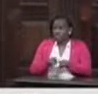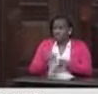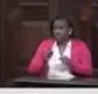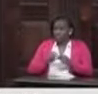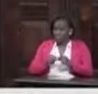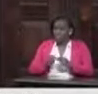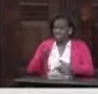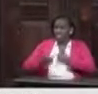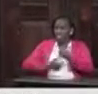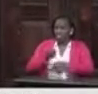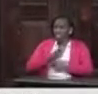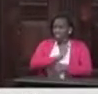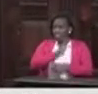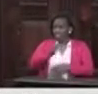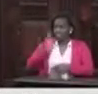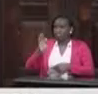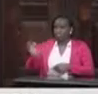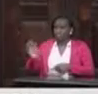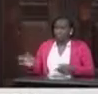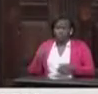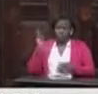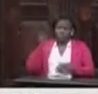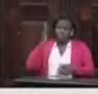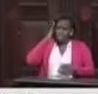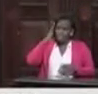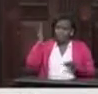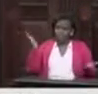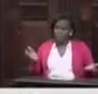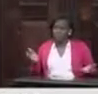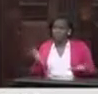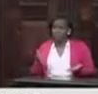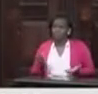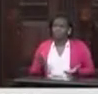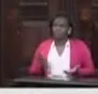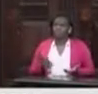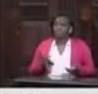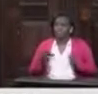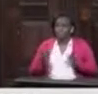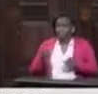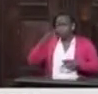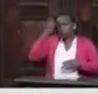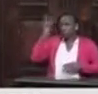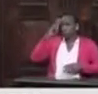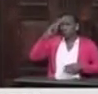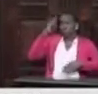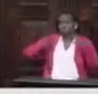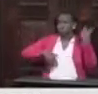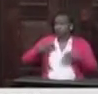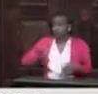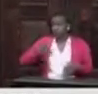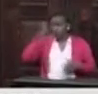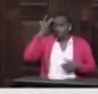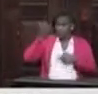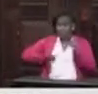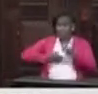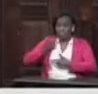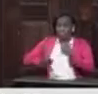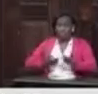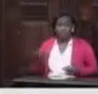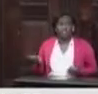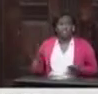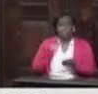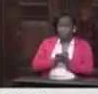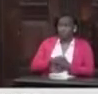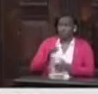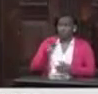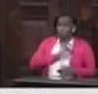aquela peregrinação que lhe é peculiar. E todo instante nós ouvimos histórias de servidores policiais